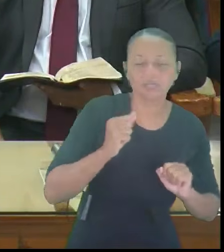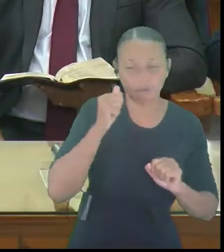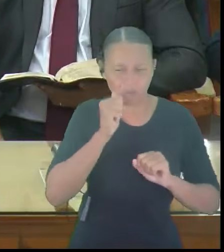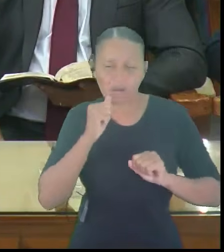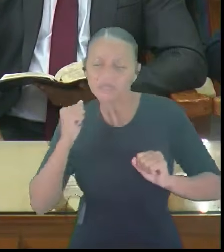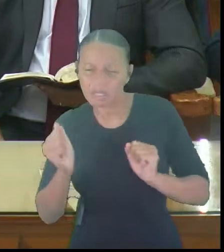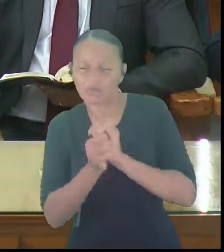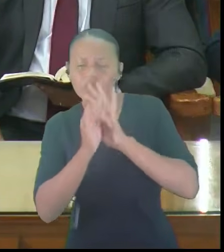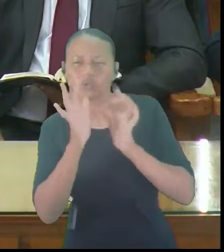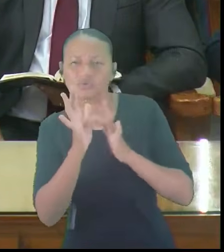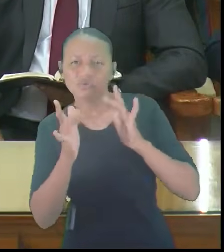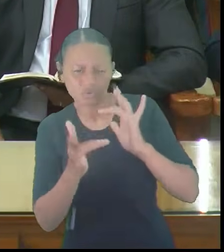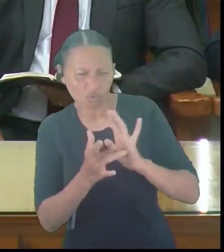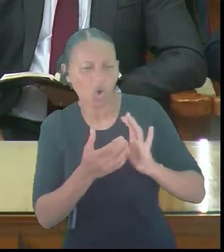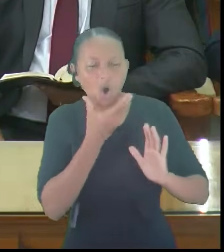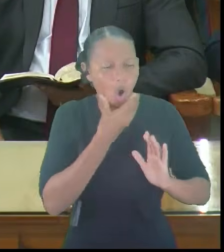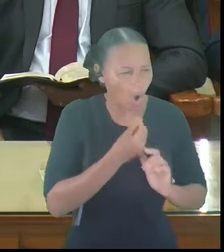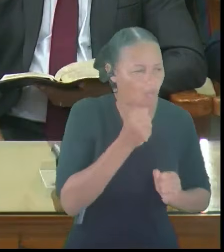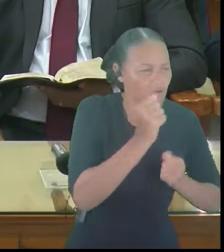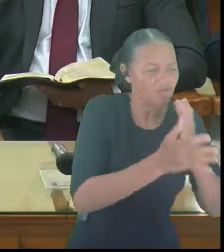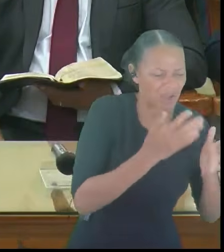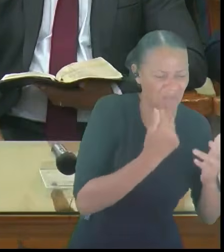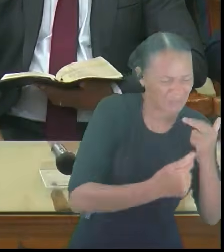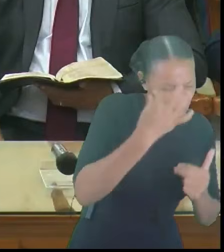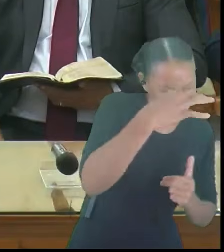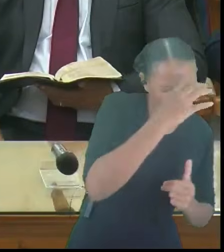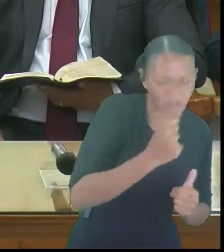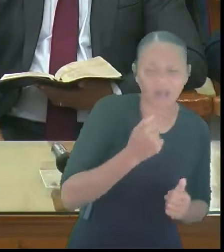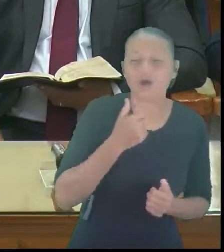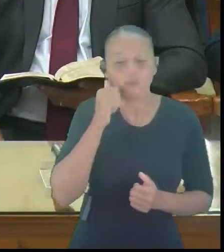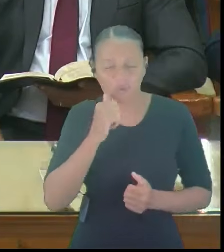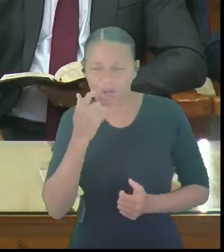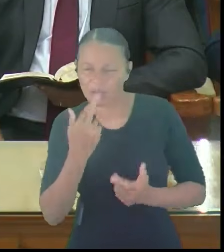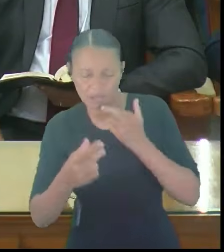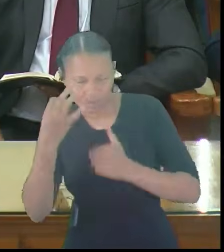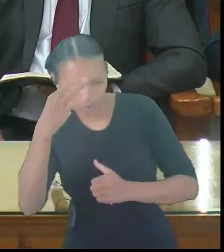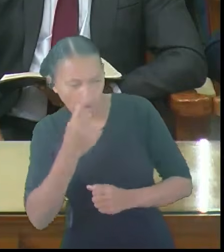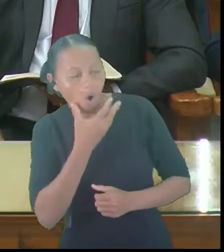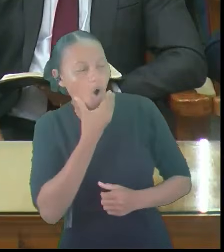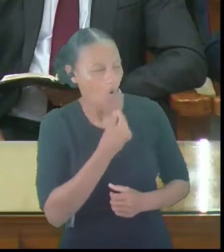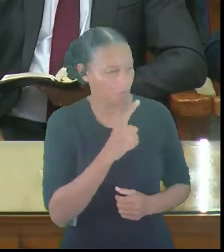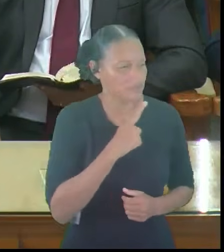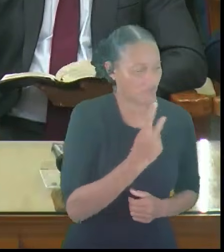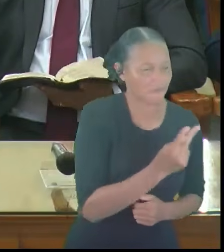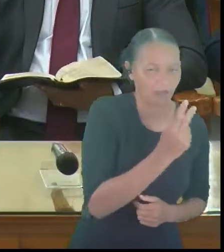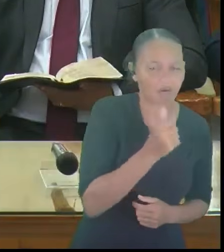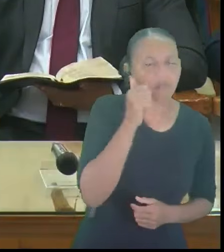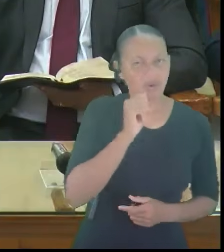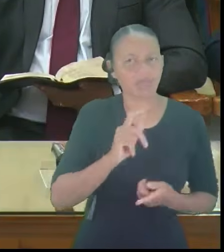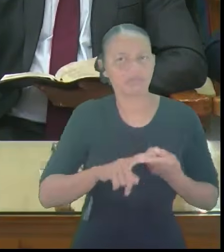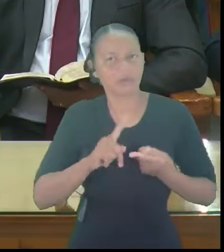glória a Jesus. Aqui homem fala língua, mulher fala língua. Aqui homem tem valor, mulher também tem valor.